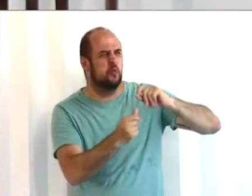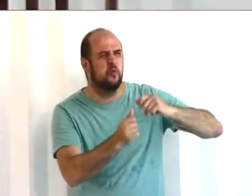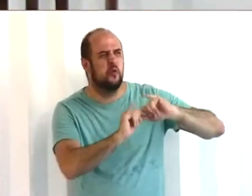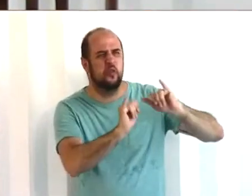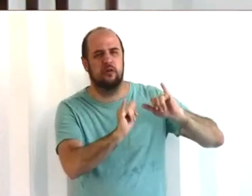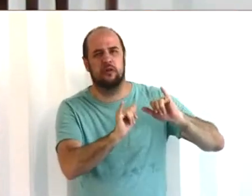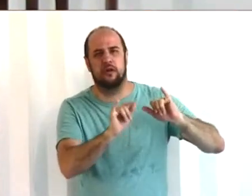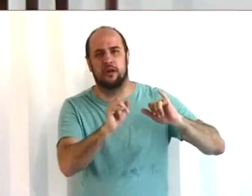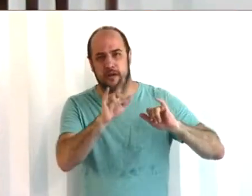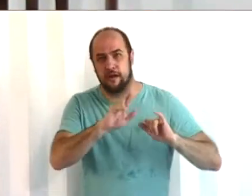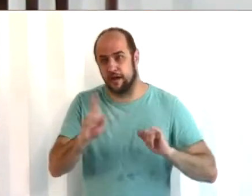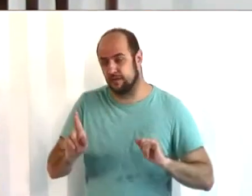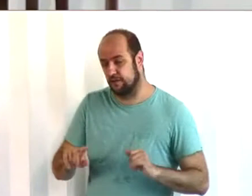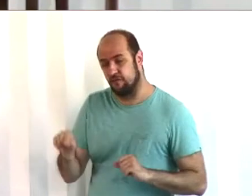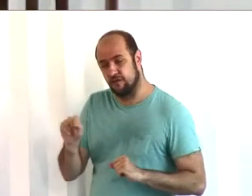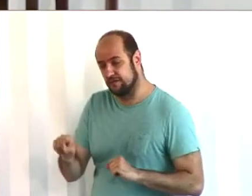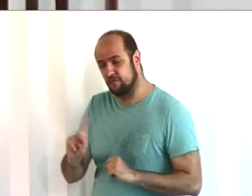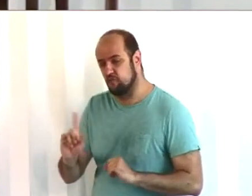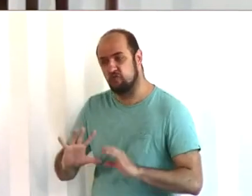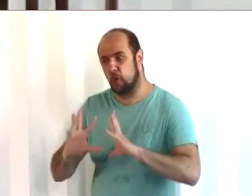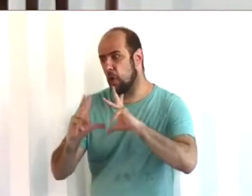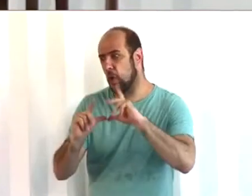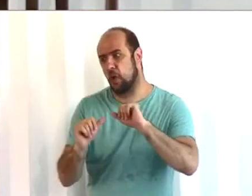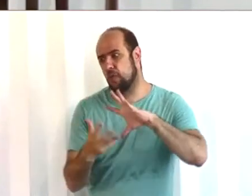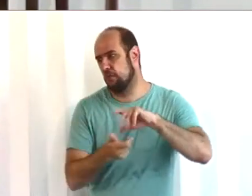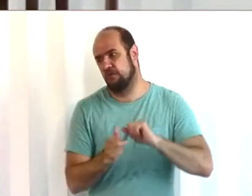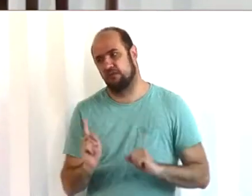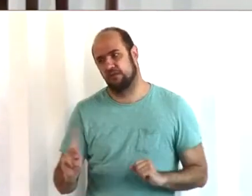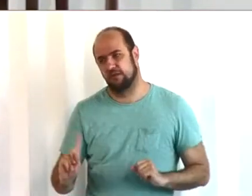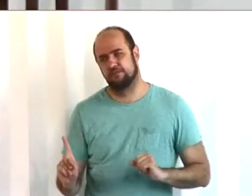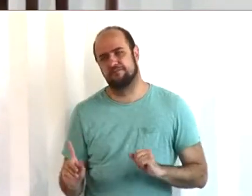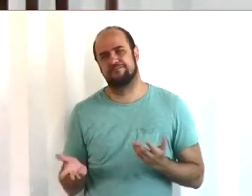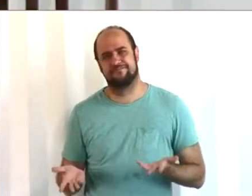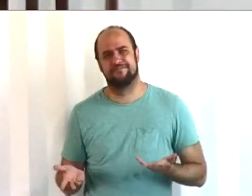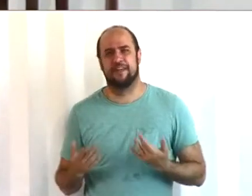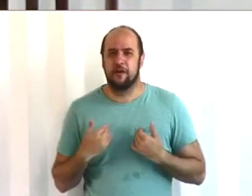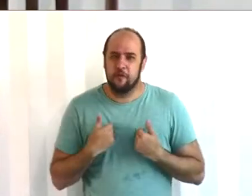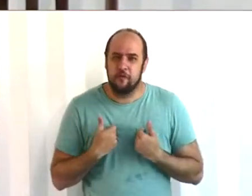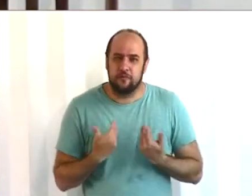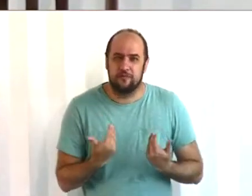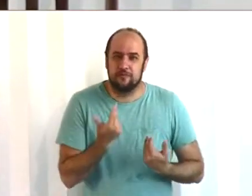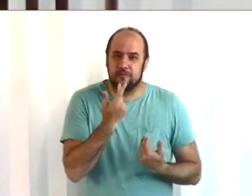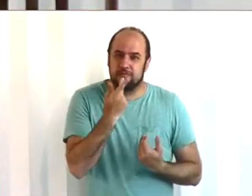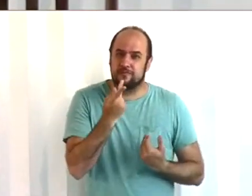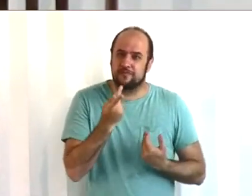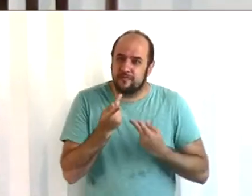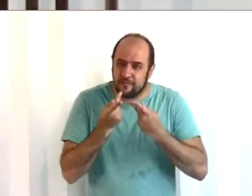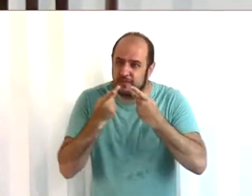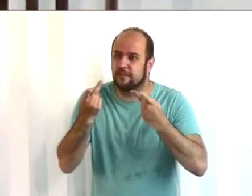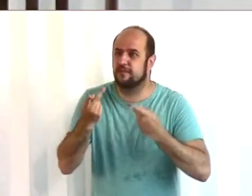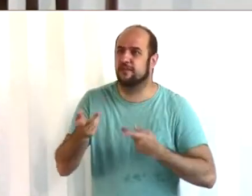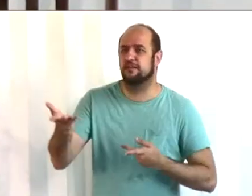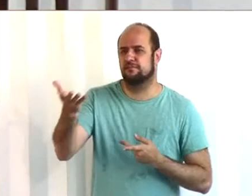mundo. Mais ou menos assim. Eu queria humildemente trazer essa mensagem a